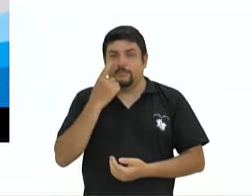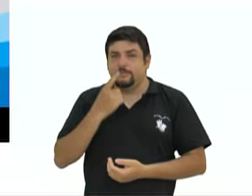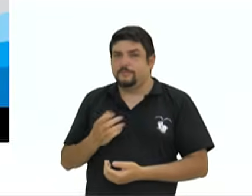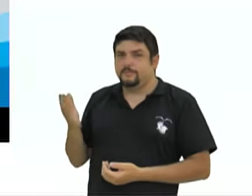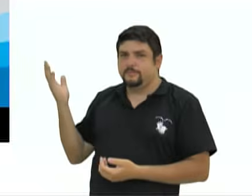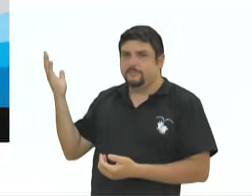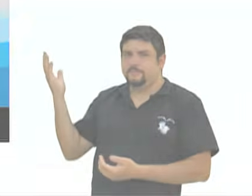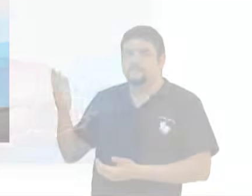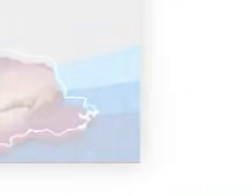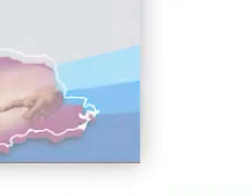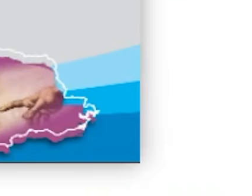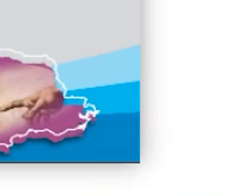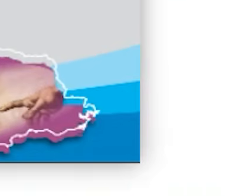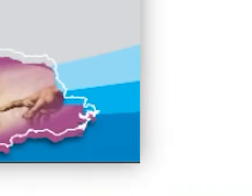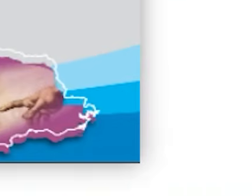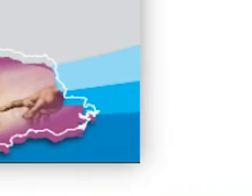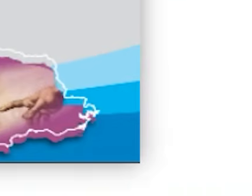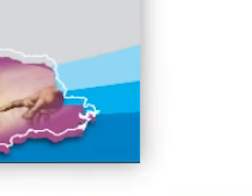verem.